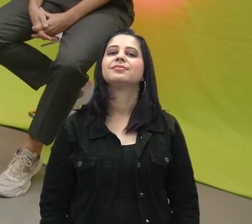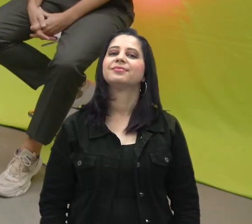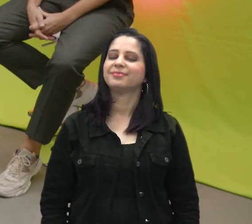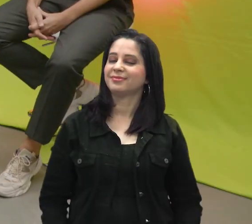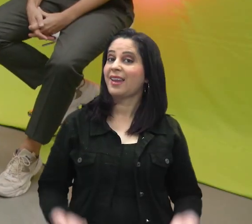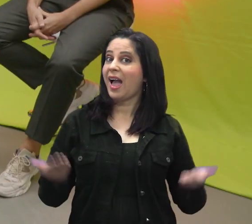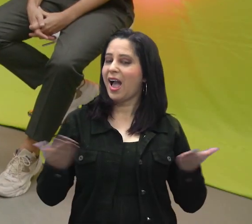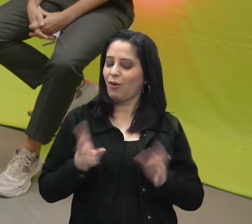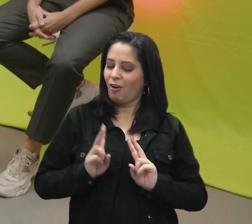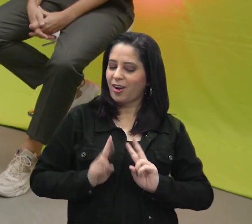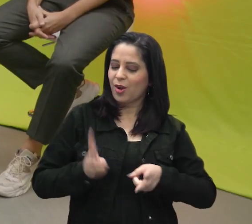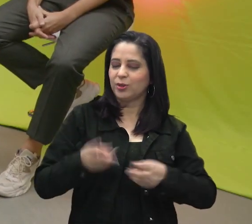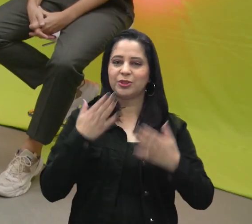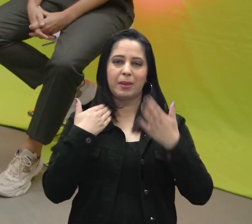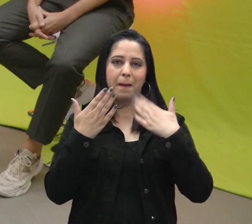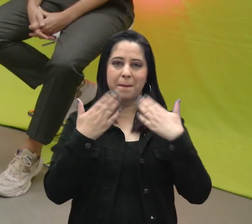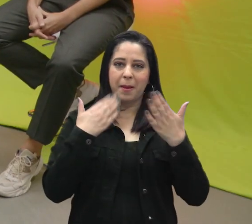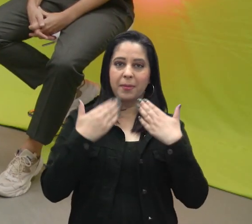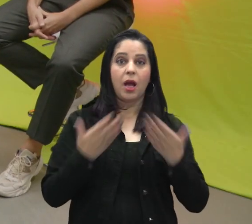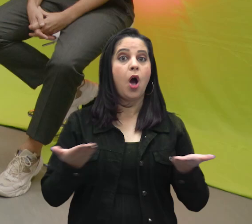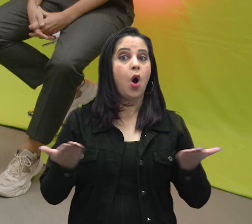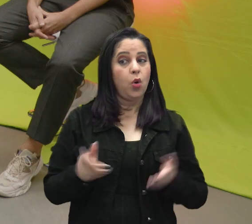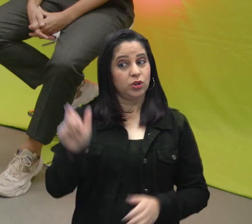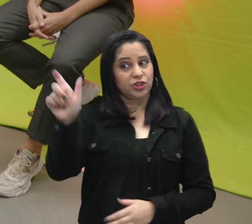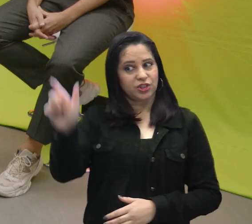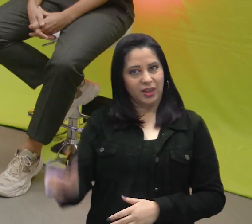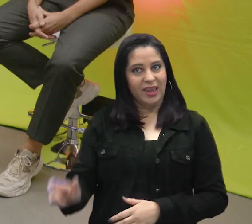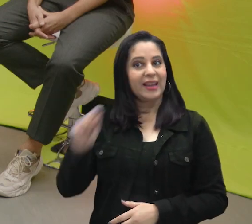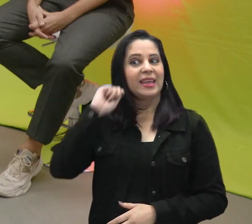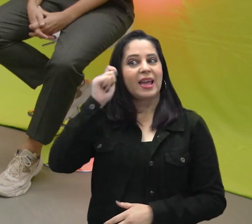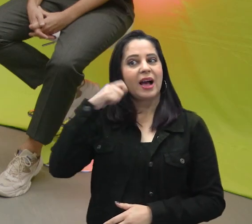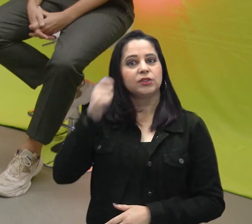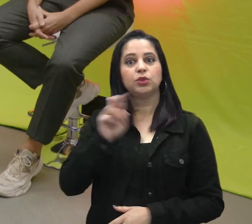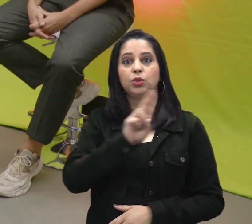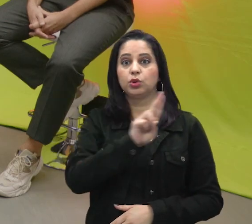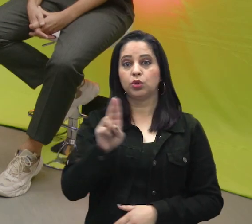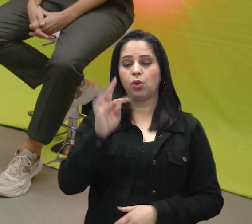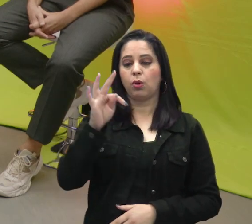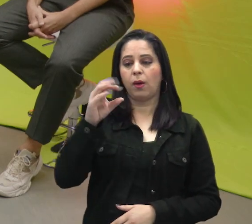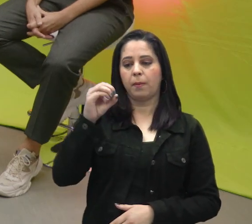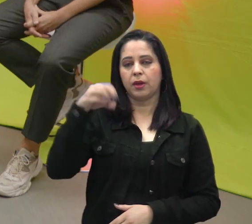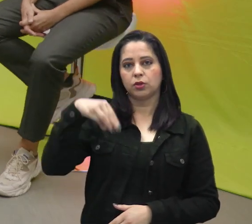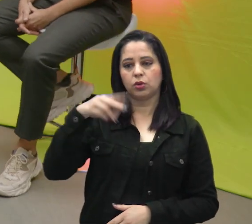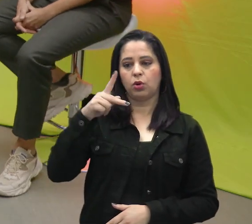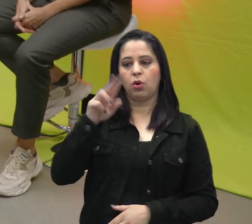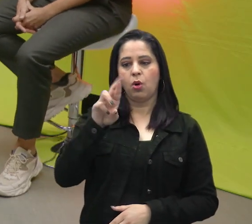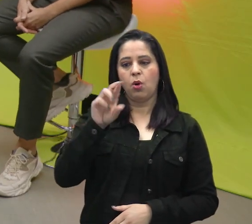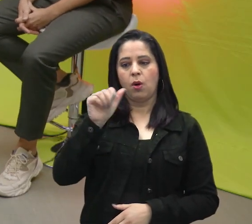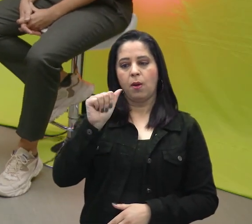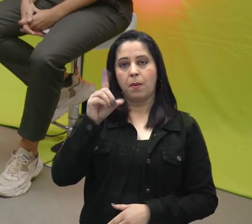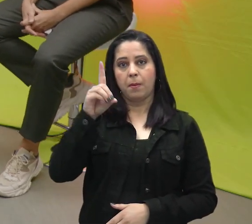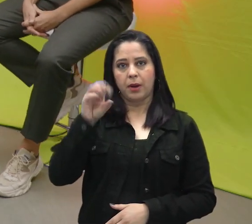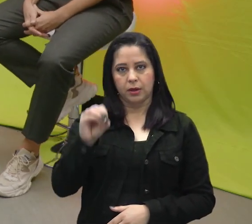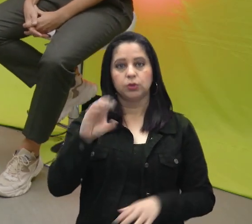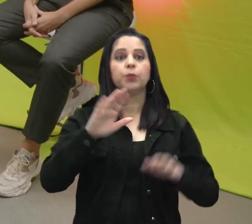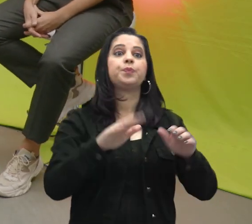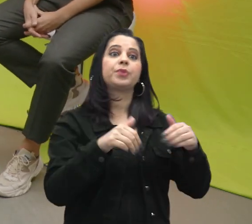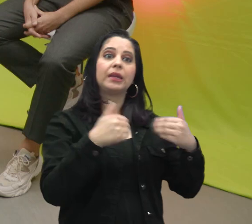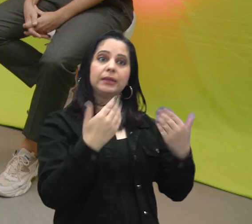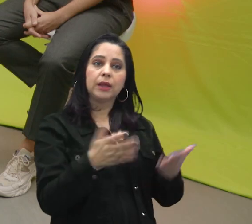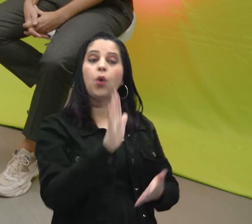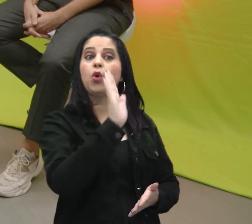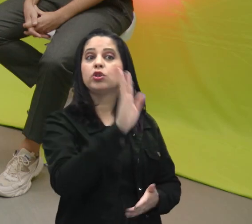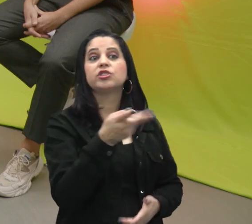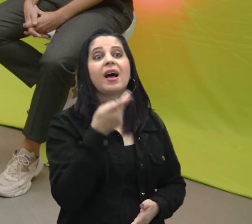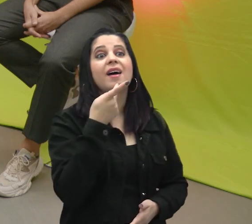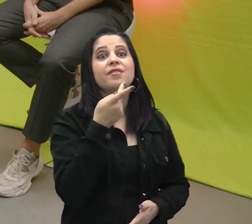Bora voltar aqui ao nosso papo, então, no estúdio, que hoje a gente está recebendo o ator Tom Prado, que está aqui com a gente. Ô, Tom, a gente citou no bloco anterior um outro